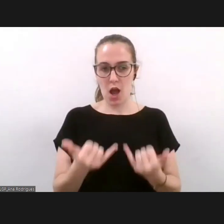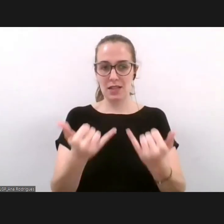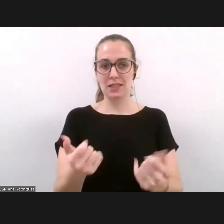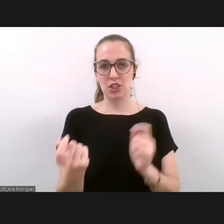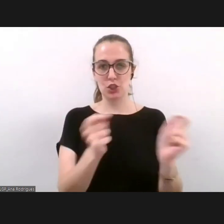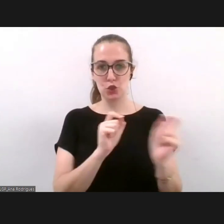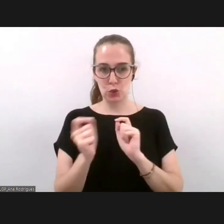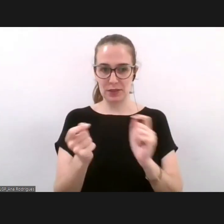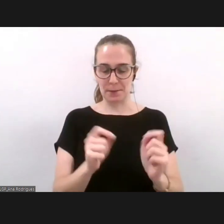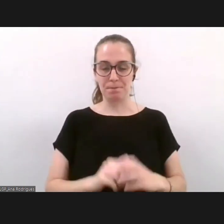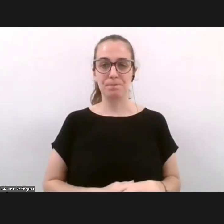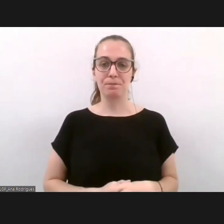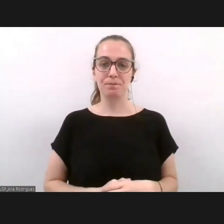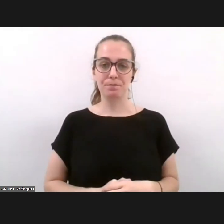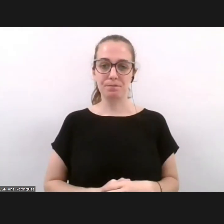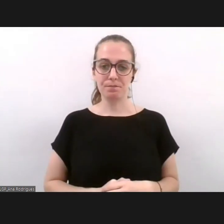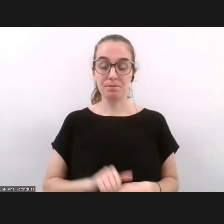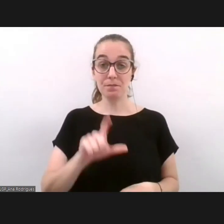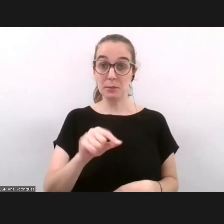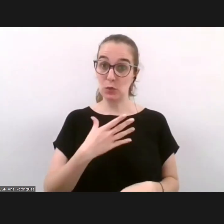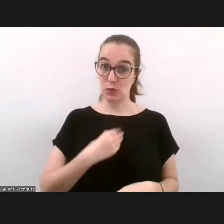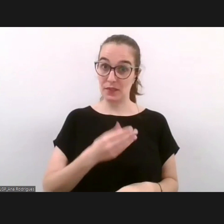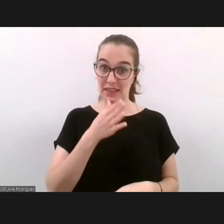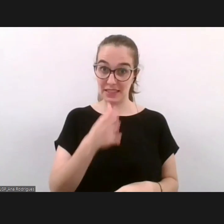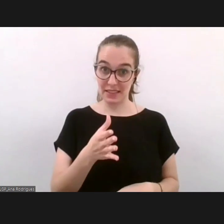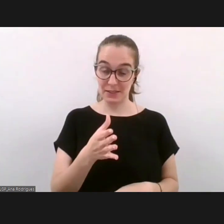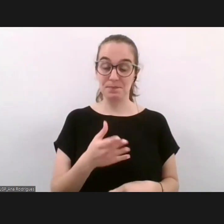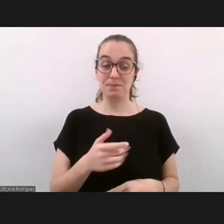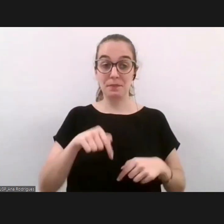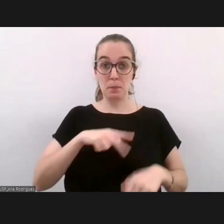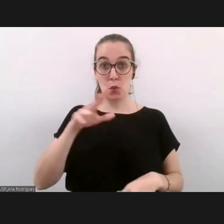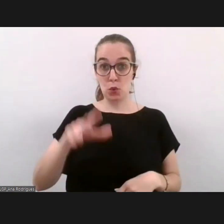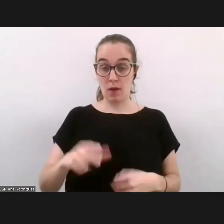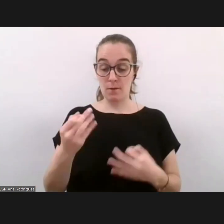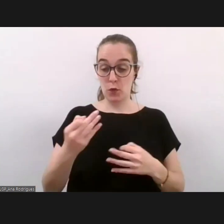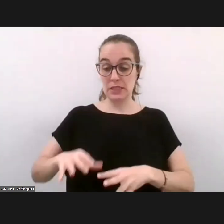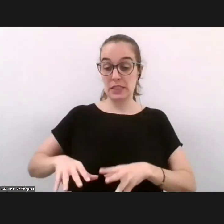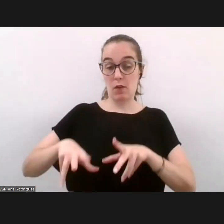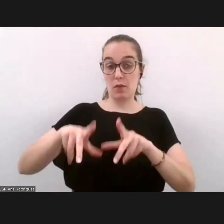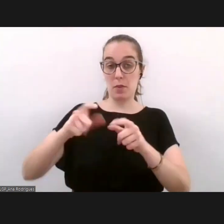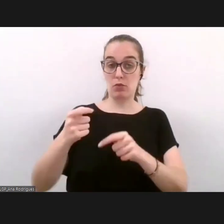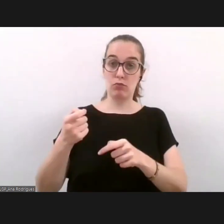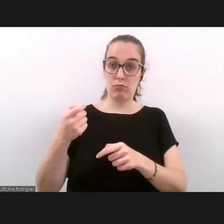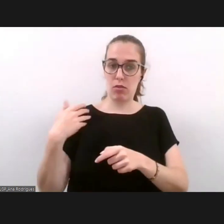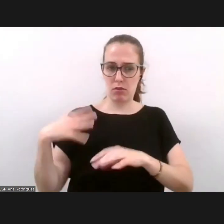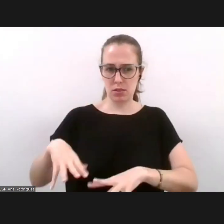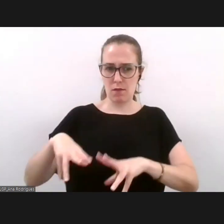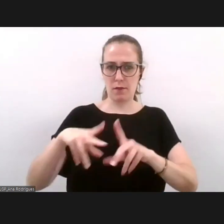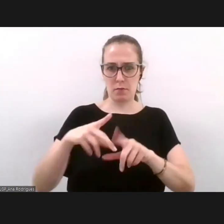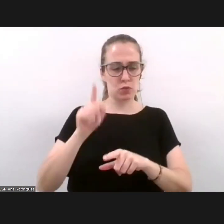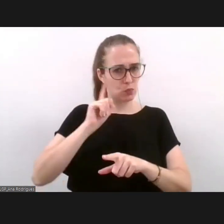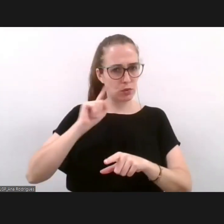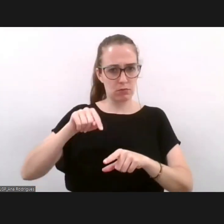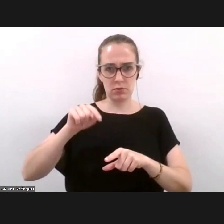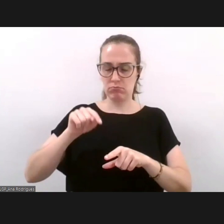que se seguirá. Aproveito para dar nota que em Portugal houve um desenvolvimento recente, que é importante e